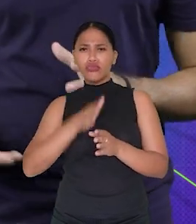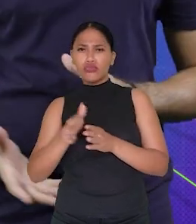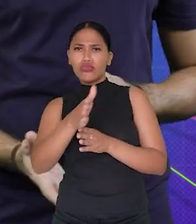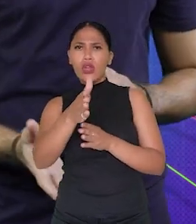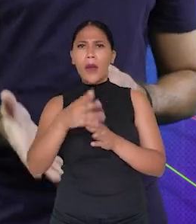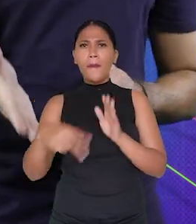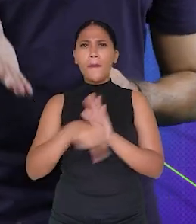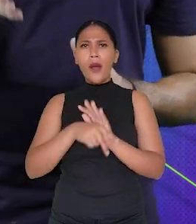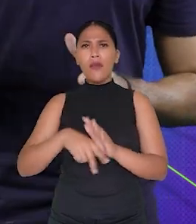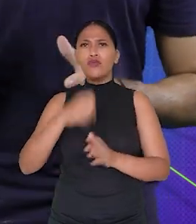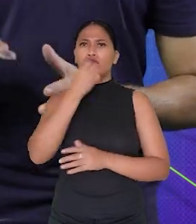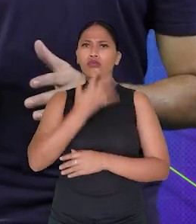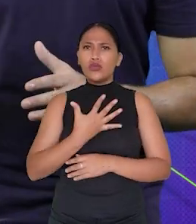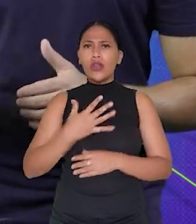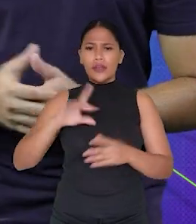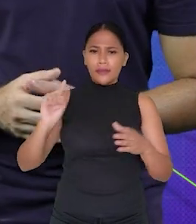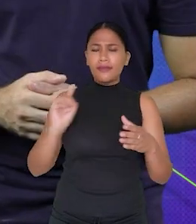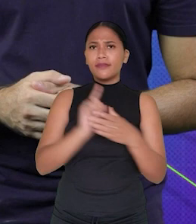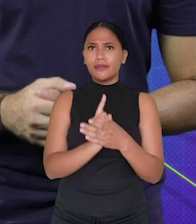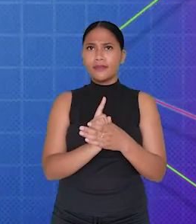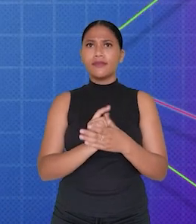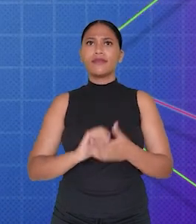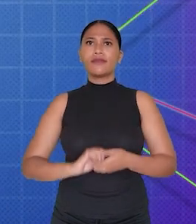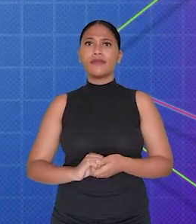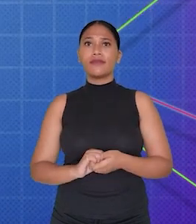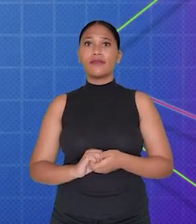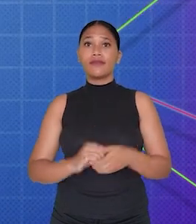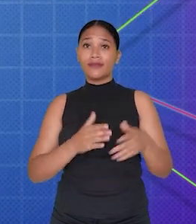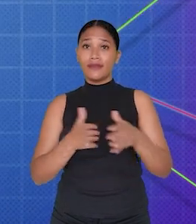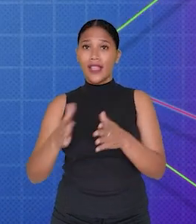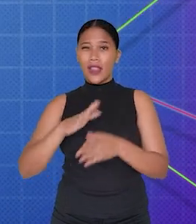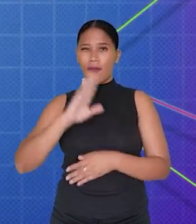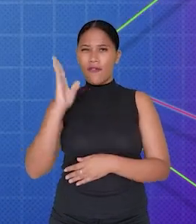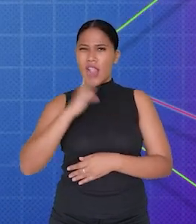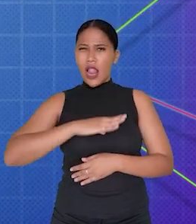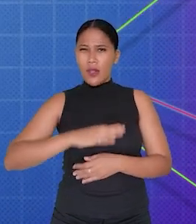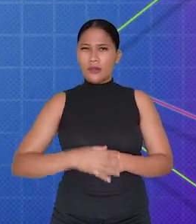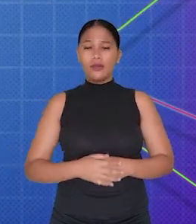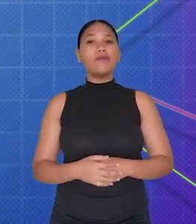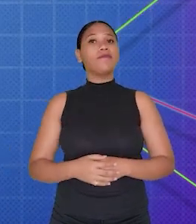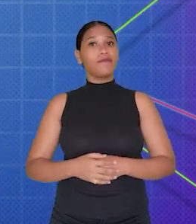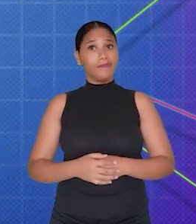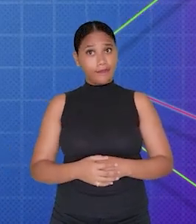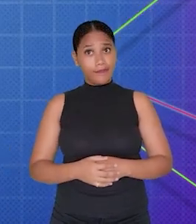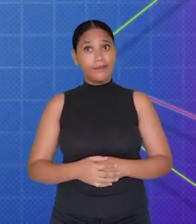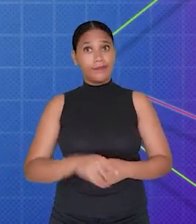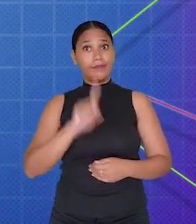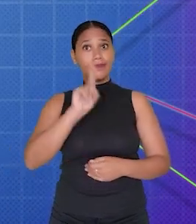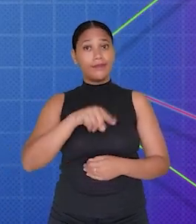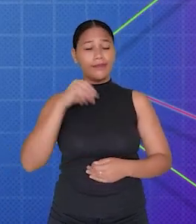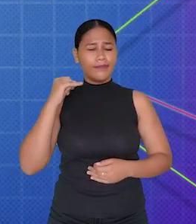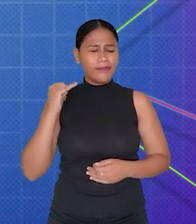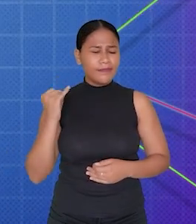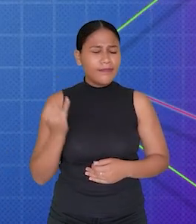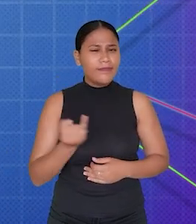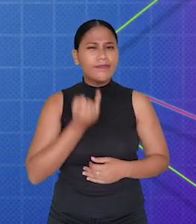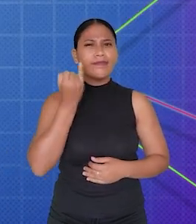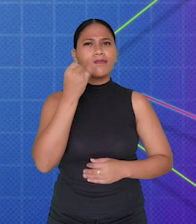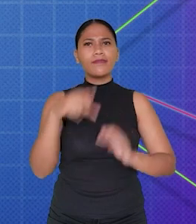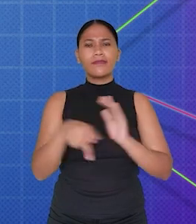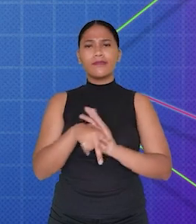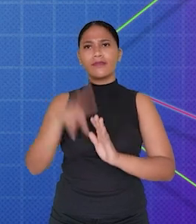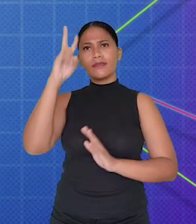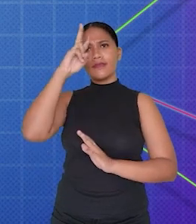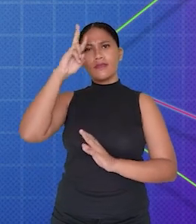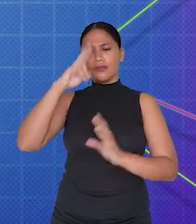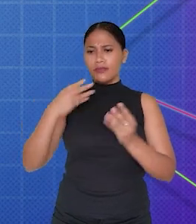personagem importantes e são integrantes da trama. A jornada do vilão. A jornada do vilão é um componente crucial na construção